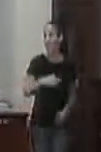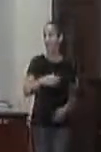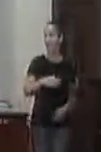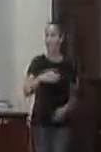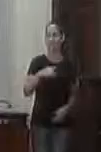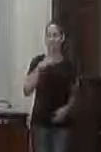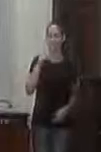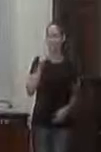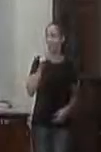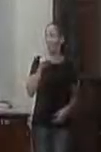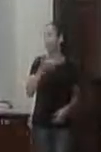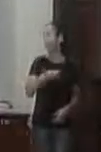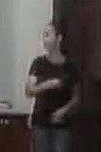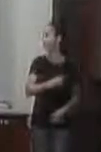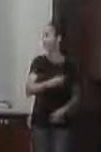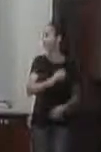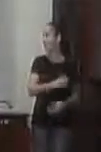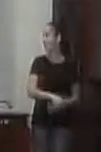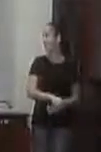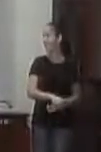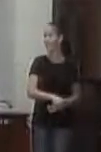David Barbosa Nogueira.